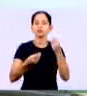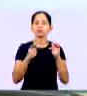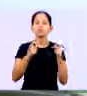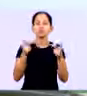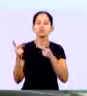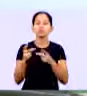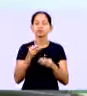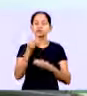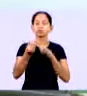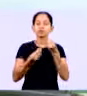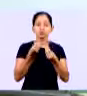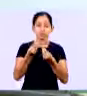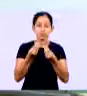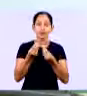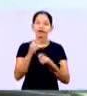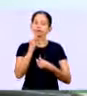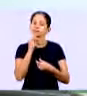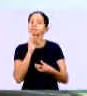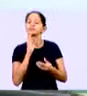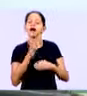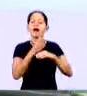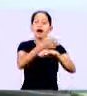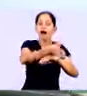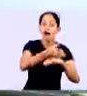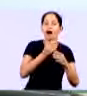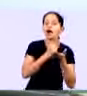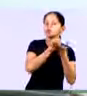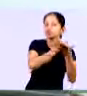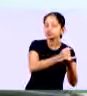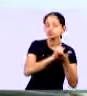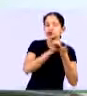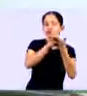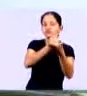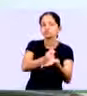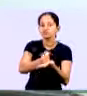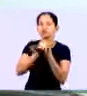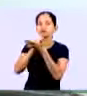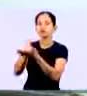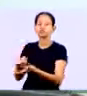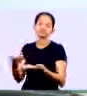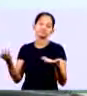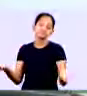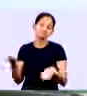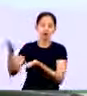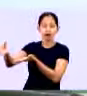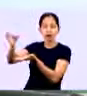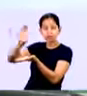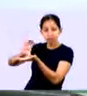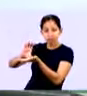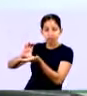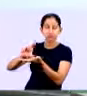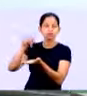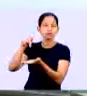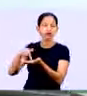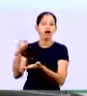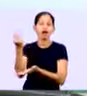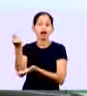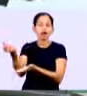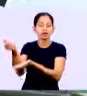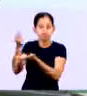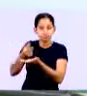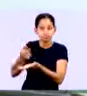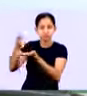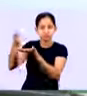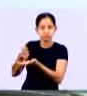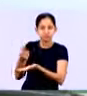quê? Uma projeção dos atendimentos que eu vou fazer. Por exemplo, né? Eu recebo um determinado recurso, então eu tenho possibilidade de fazer